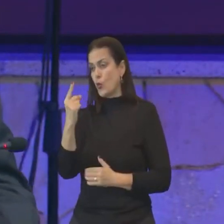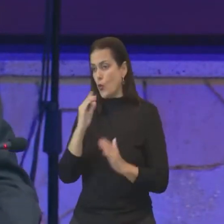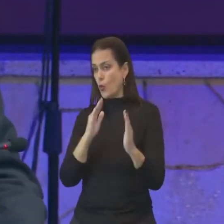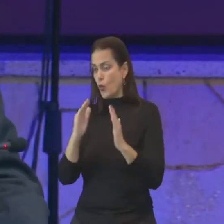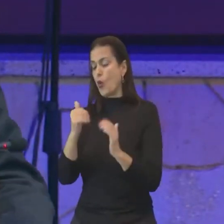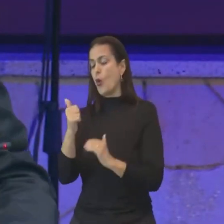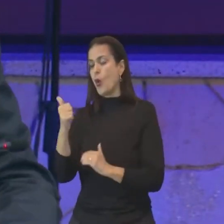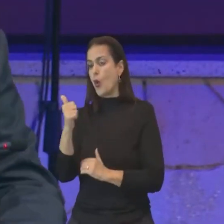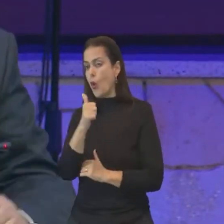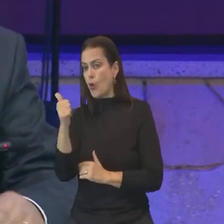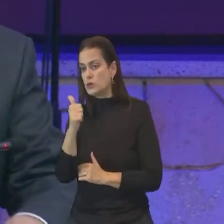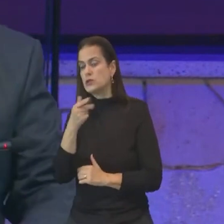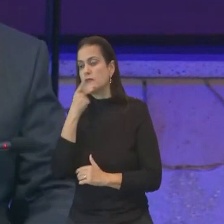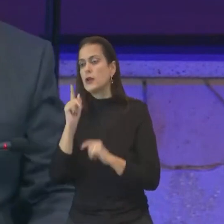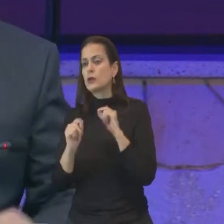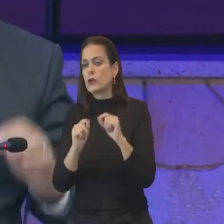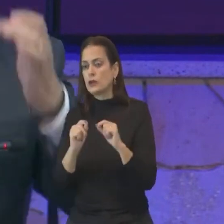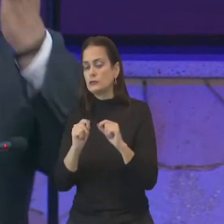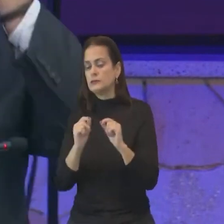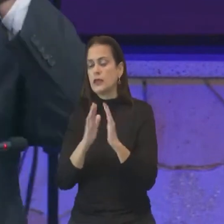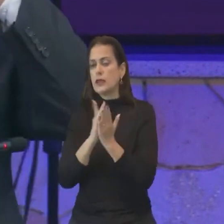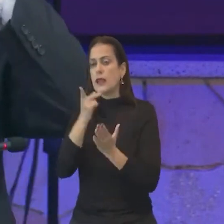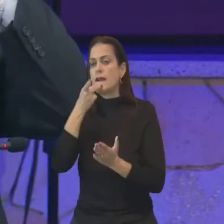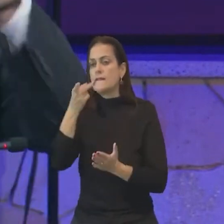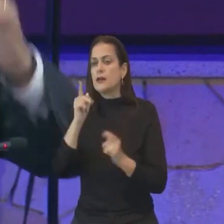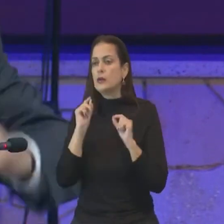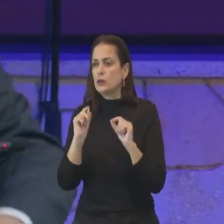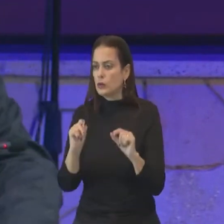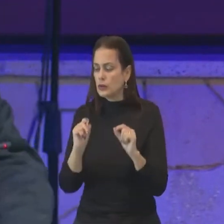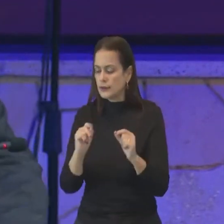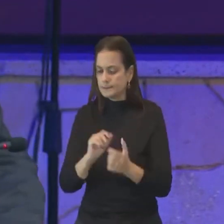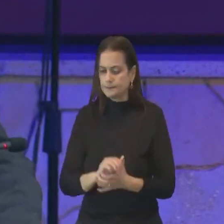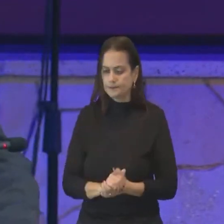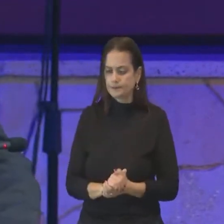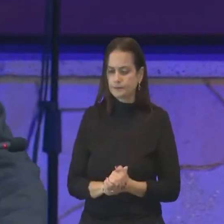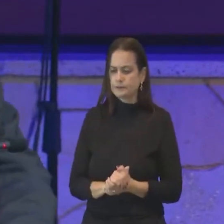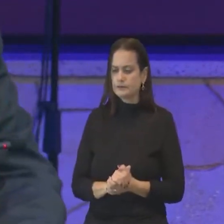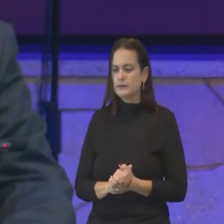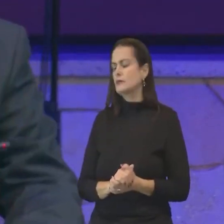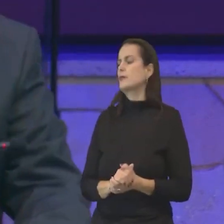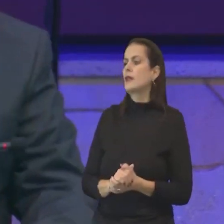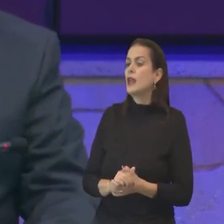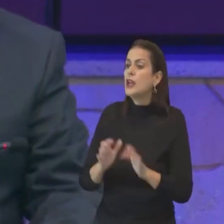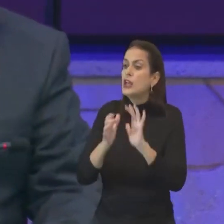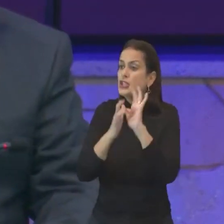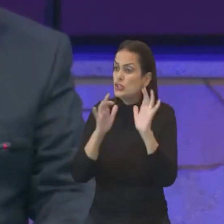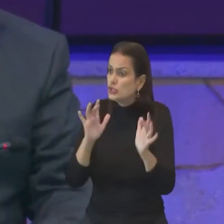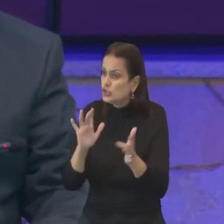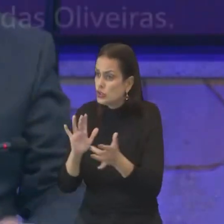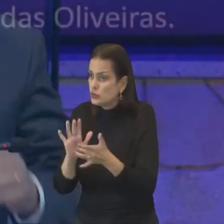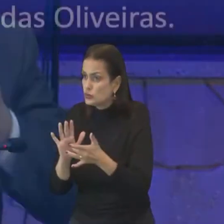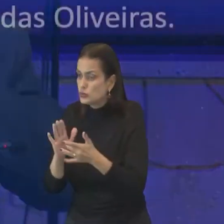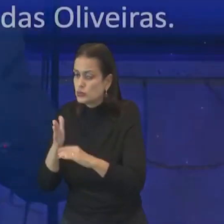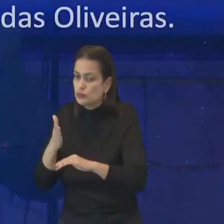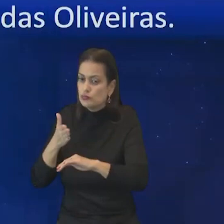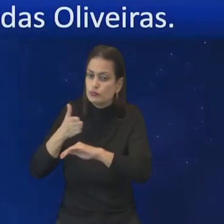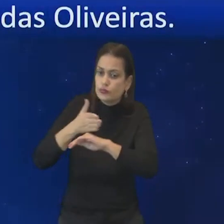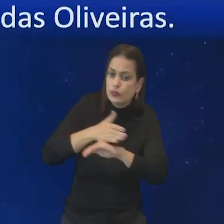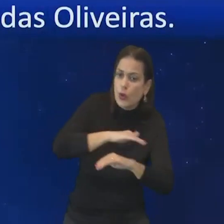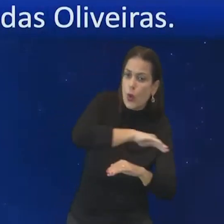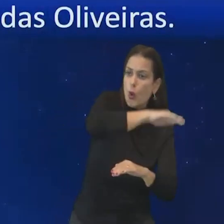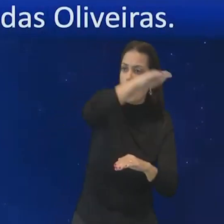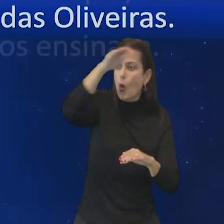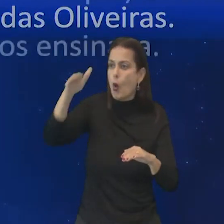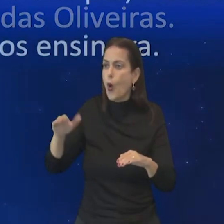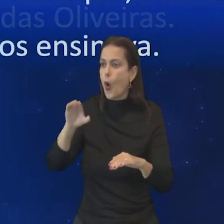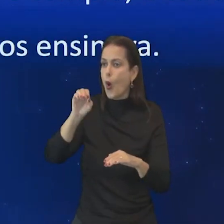nos diz assim a palavra do Senhor. Jesus, entretanto, foi para o Monte das